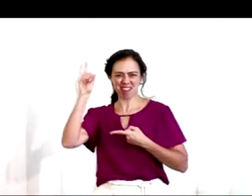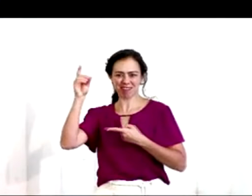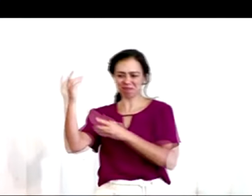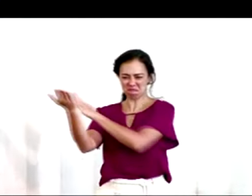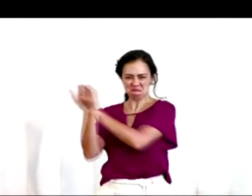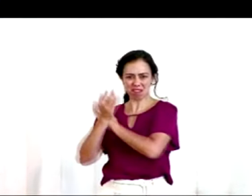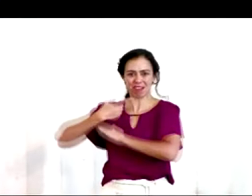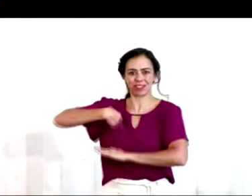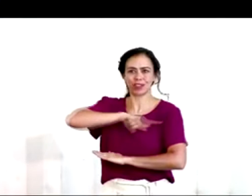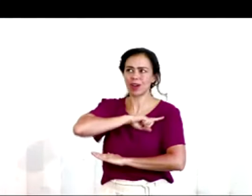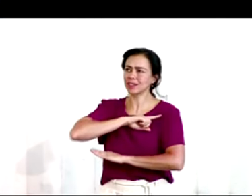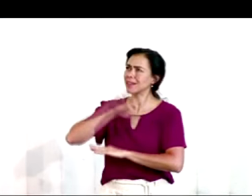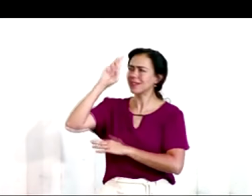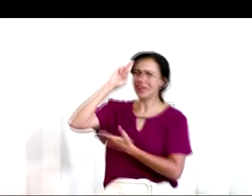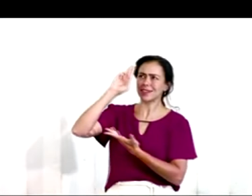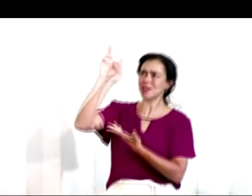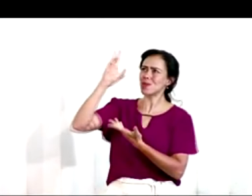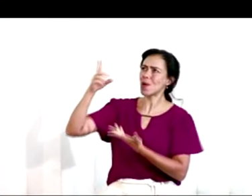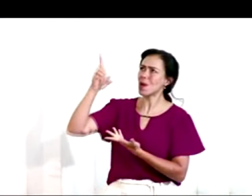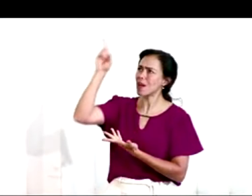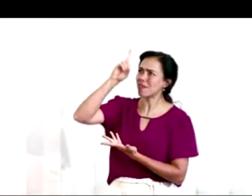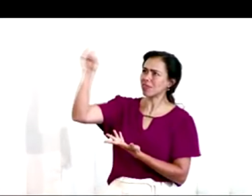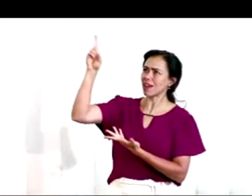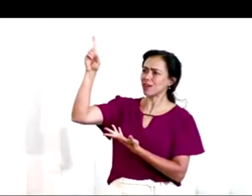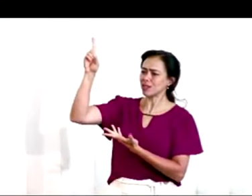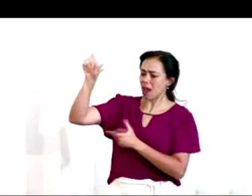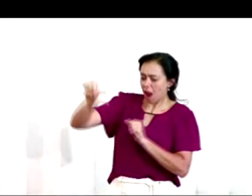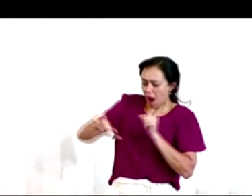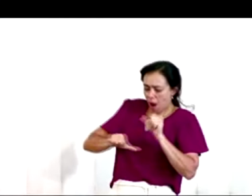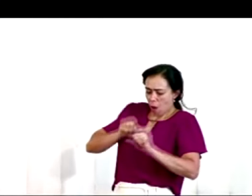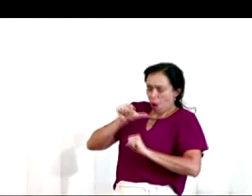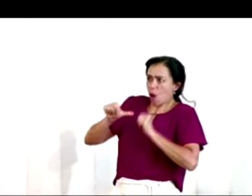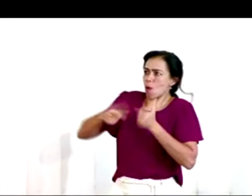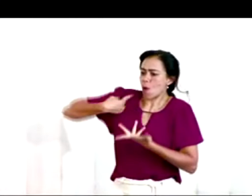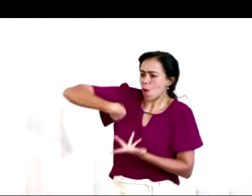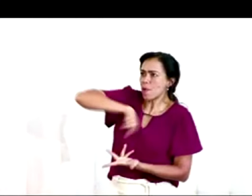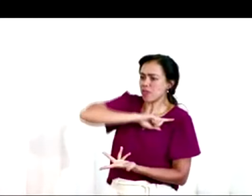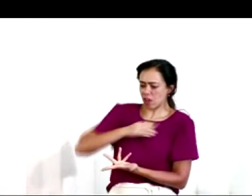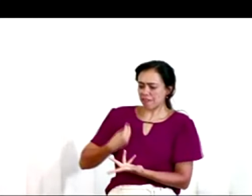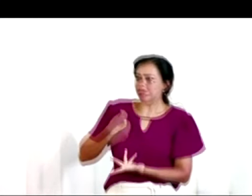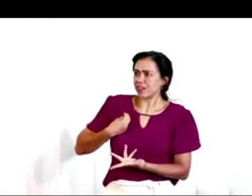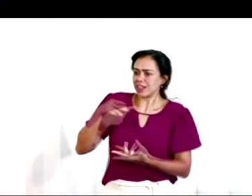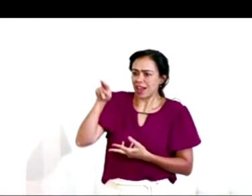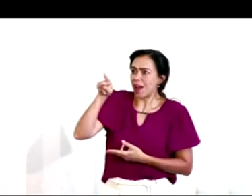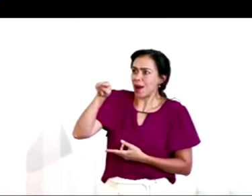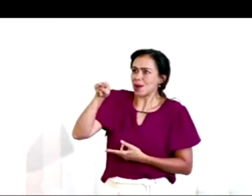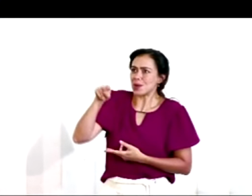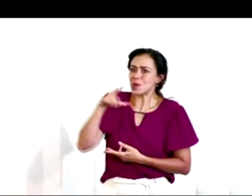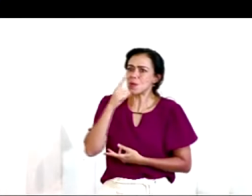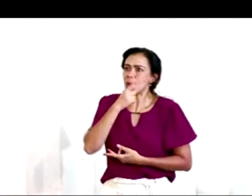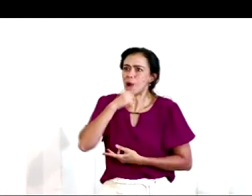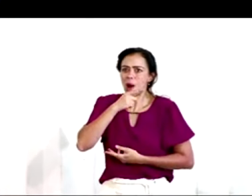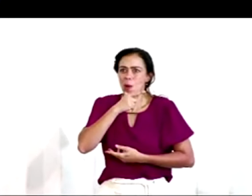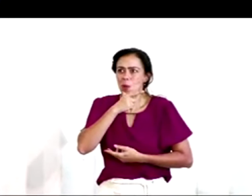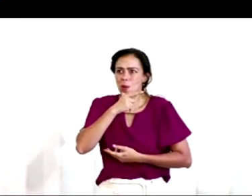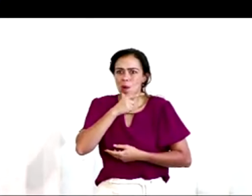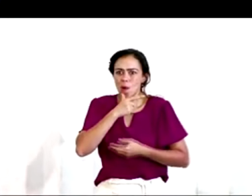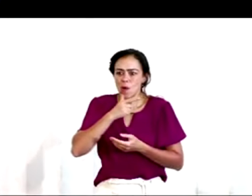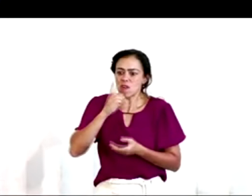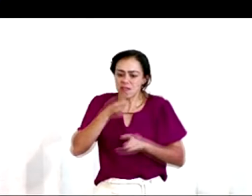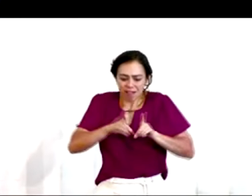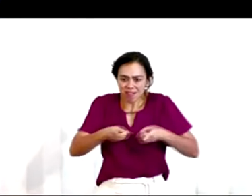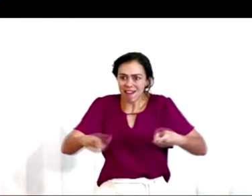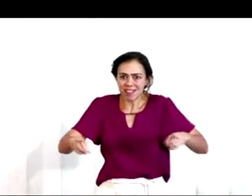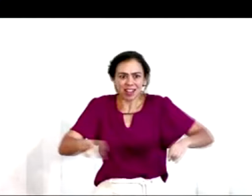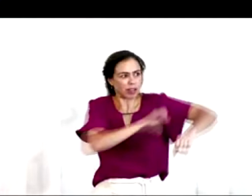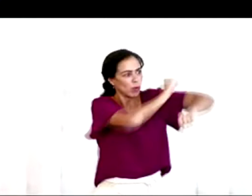Restaura, Senhor, a nossa sorte como as torrentes no Neguebe. Os que com lágrimas semeiam, com